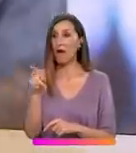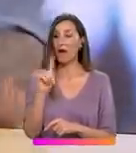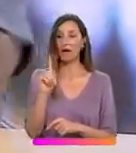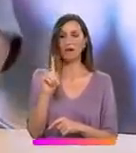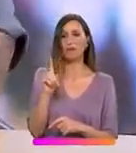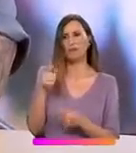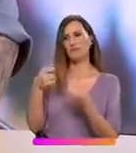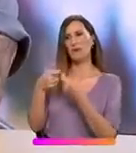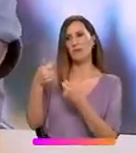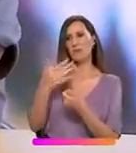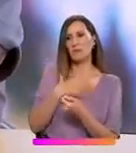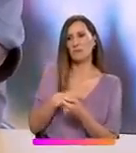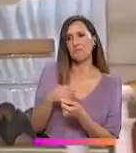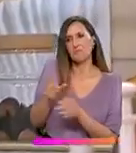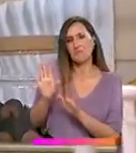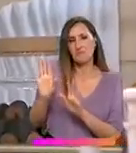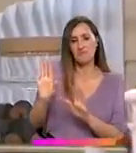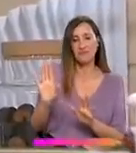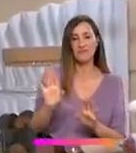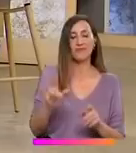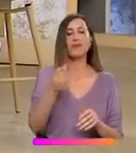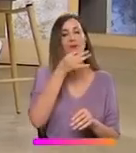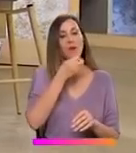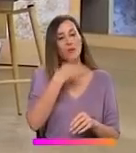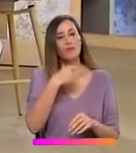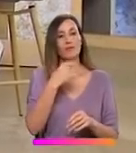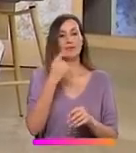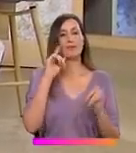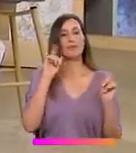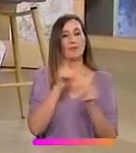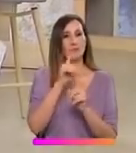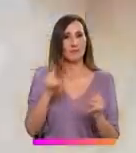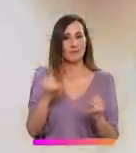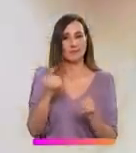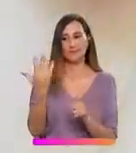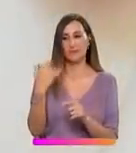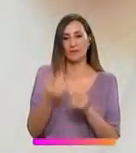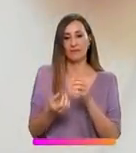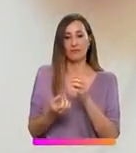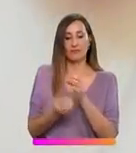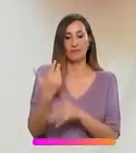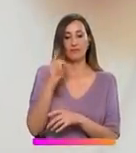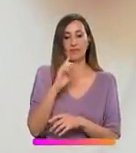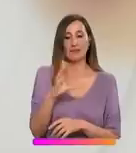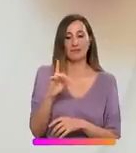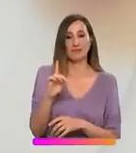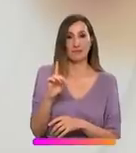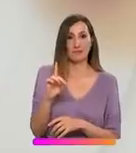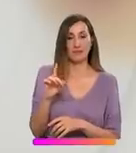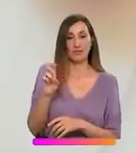até não fica mal. Até não, ficas bem. Estás bem. Olha, fala-me desta canção, Raro. O Raro saiu no dia 16 de julho, mais ou menos ao mês,